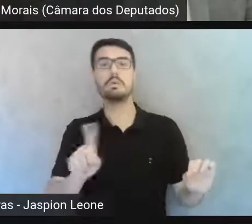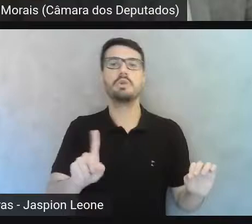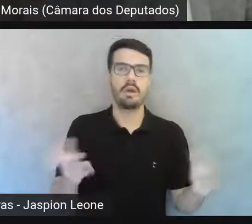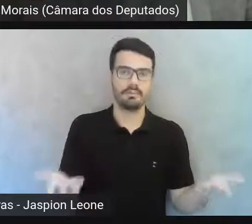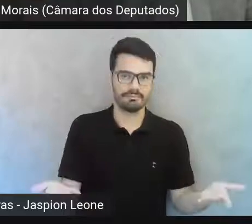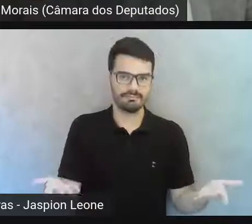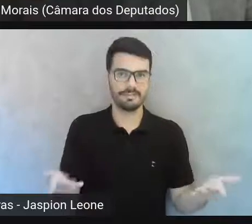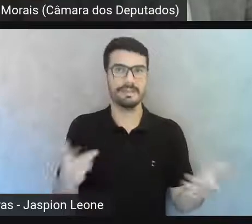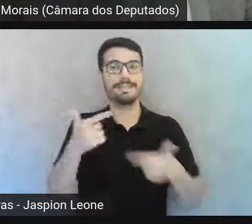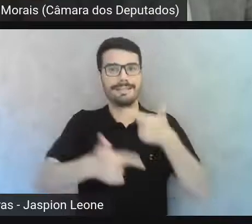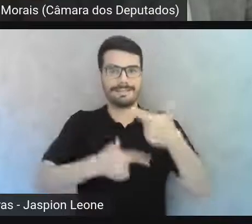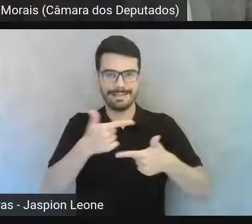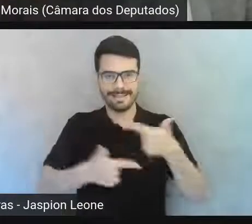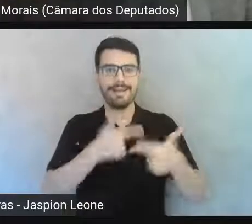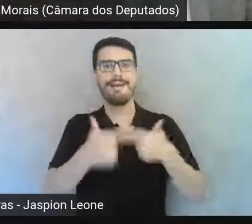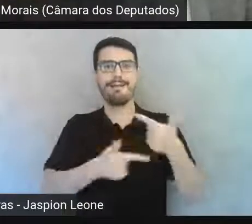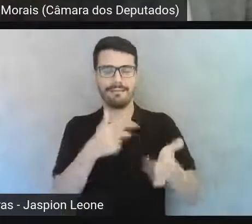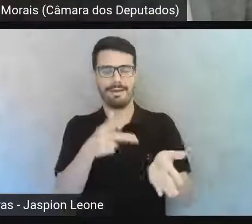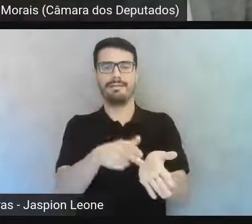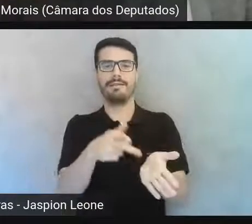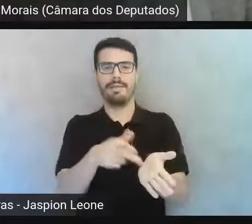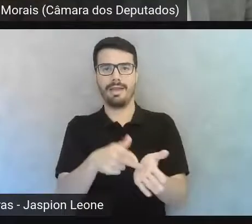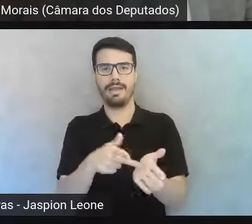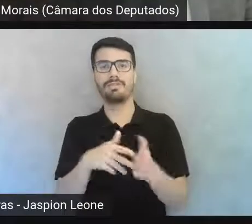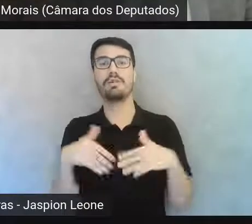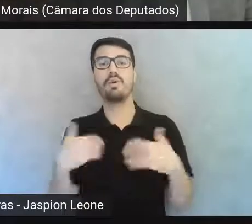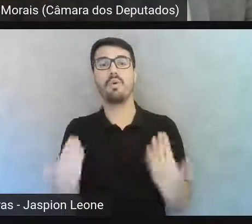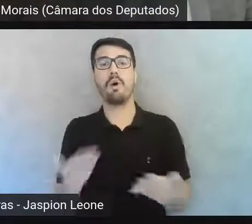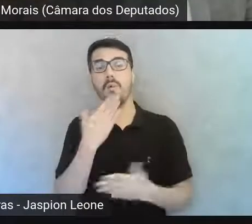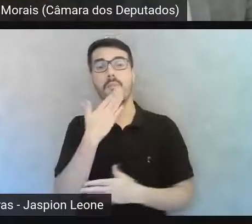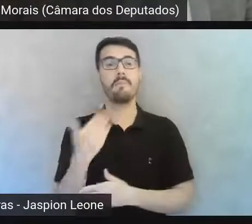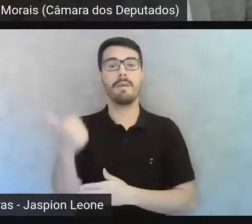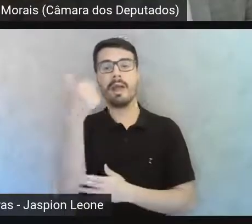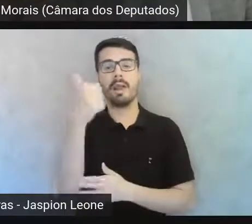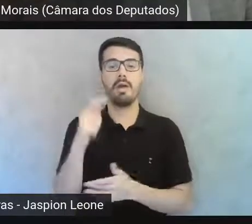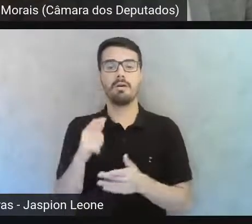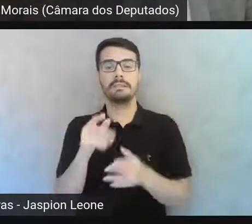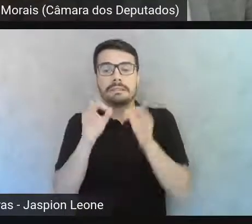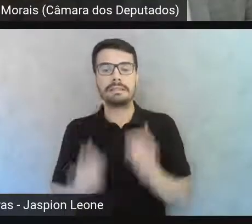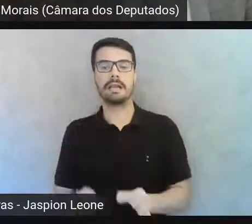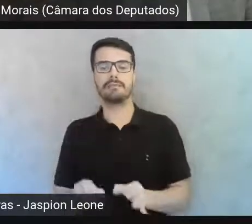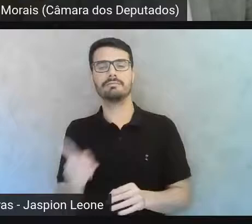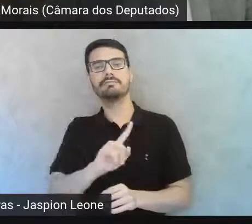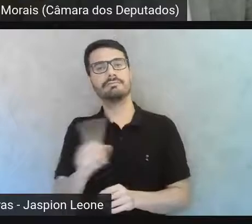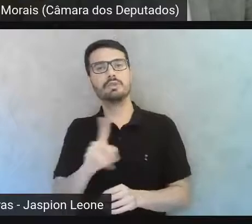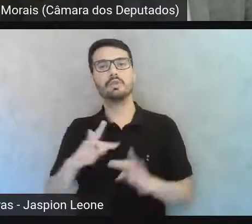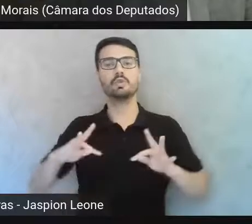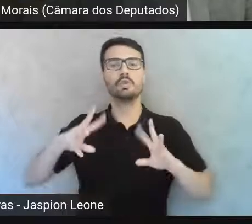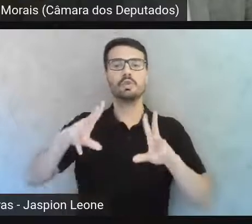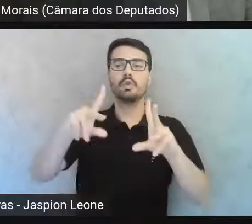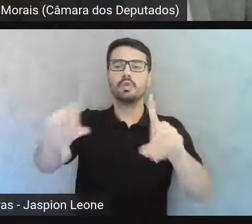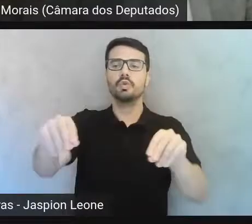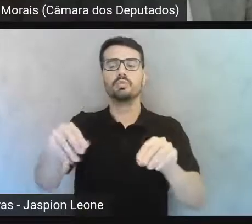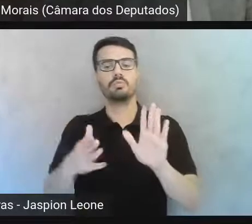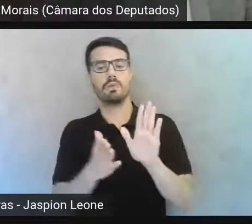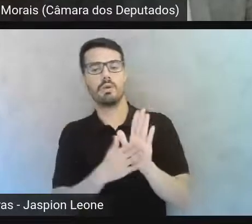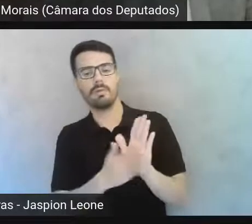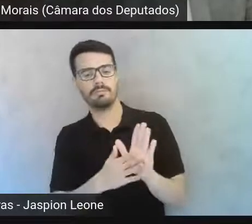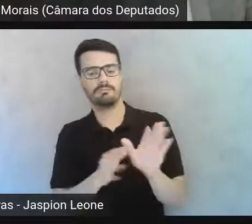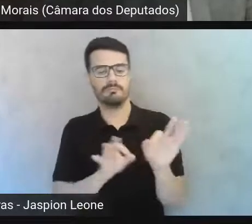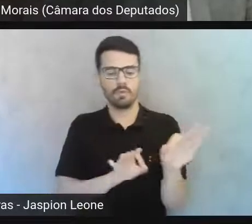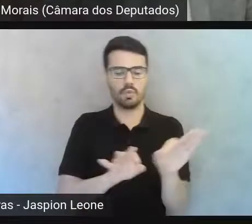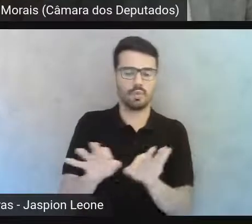foi um trabalho assim, para falar você qual foi a medida melhor que teve. Não, teve todo mundo fazendo desenho, e foi um aprendizado